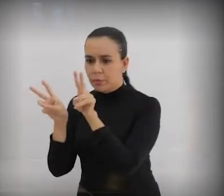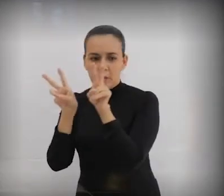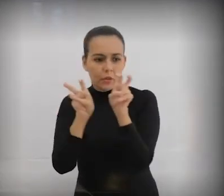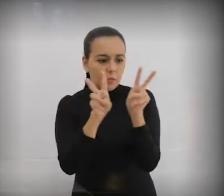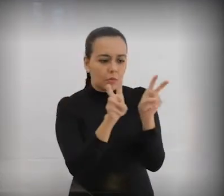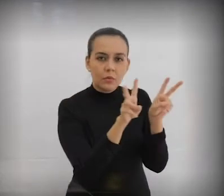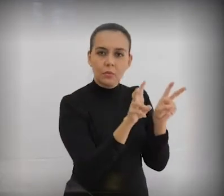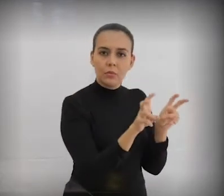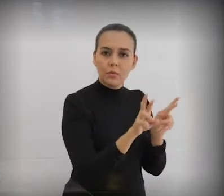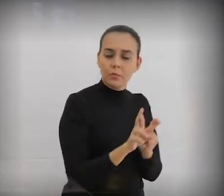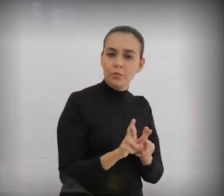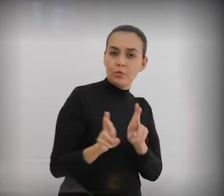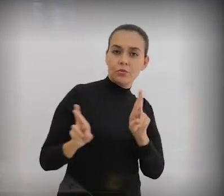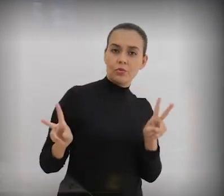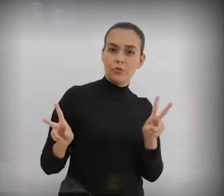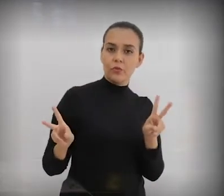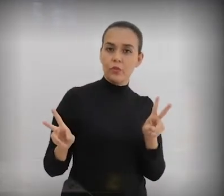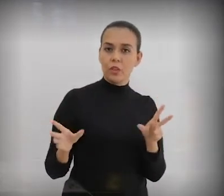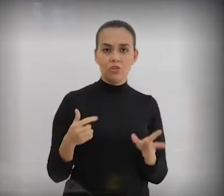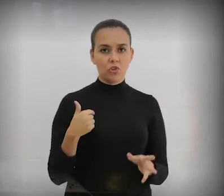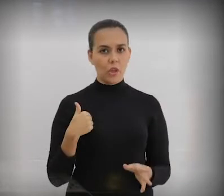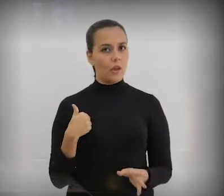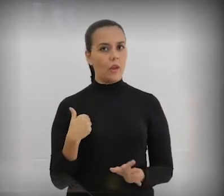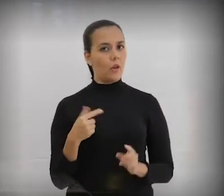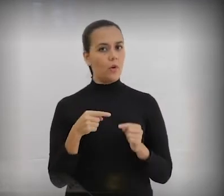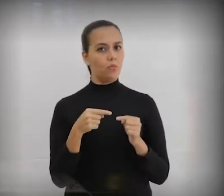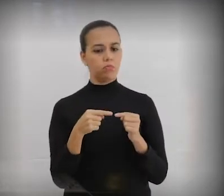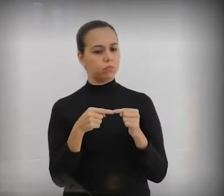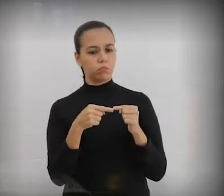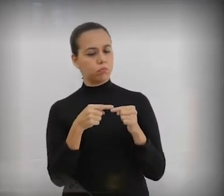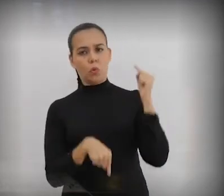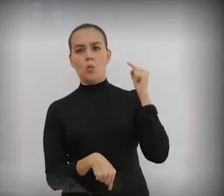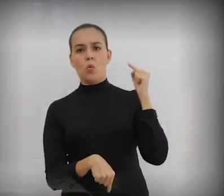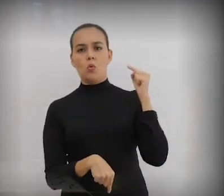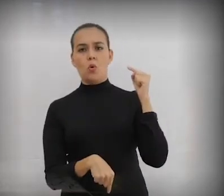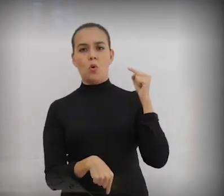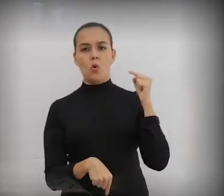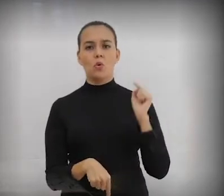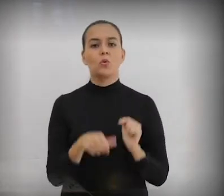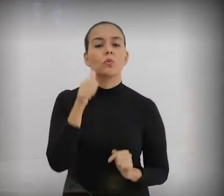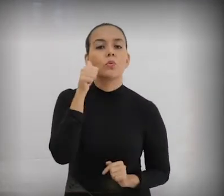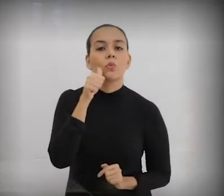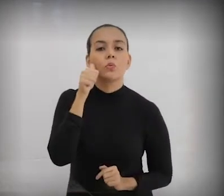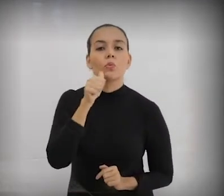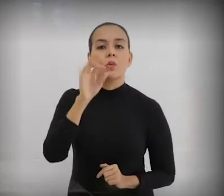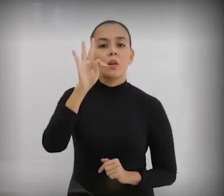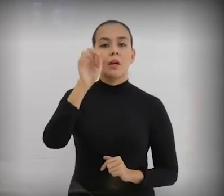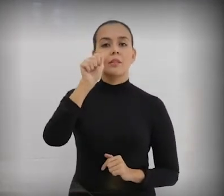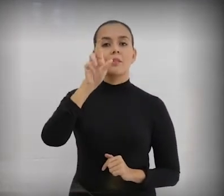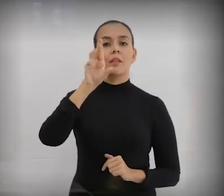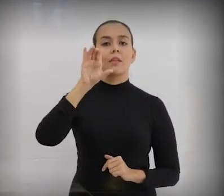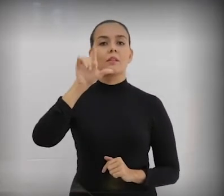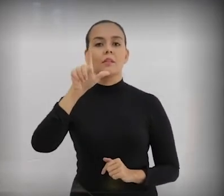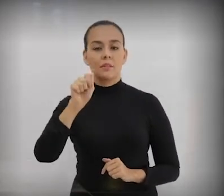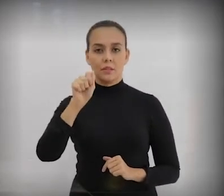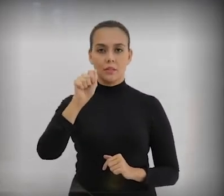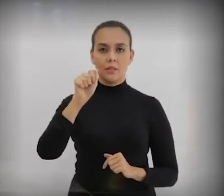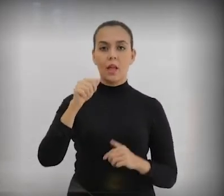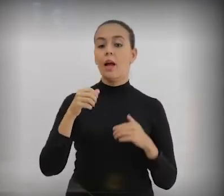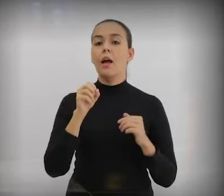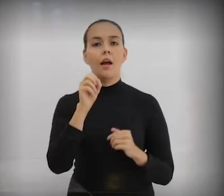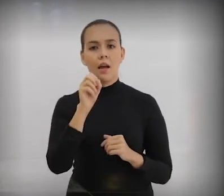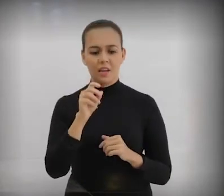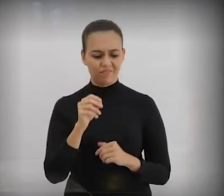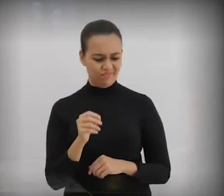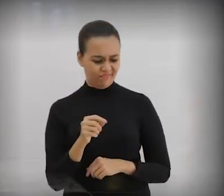mas eu sou totalmente contra dizer que a Tarsila do Amaral, né? Ela fez apropriação cultural, então vamos jogar ela na